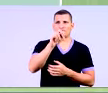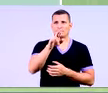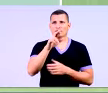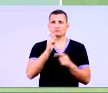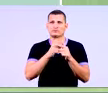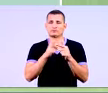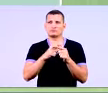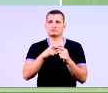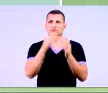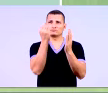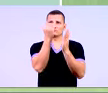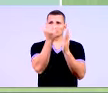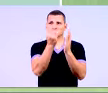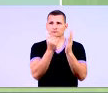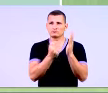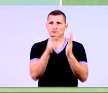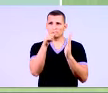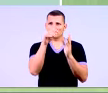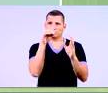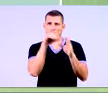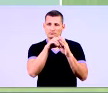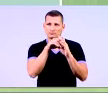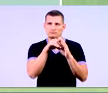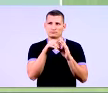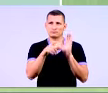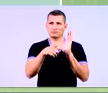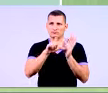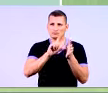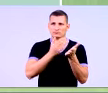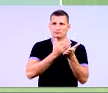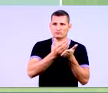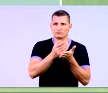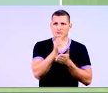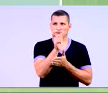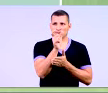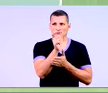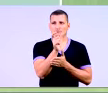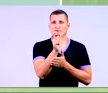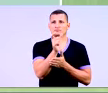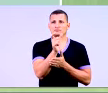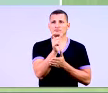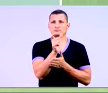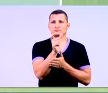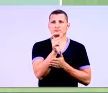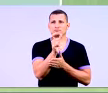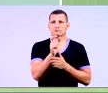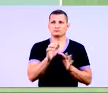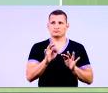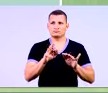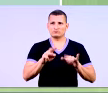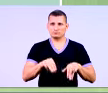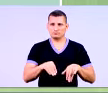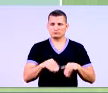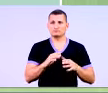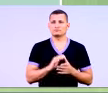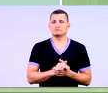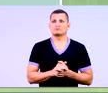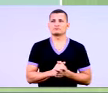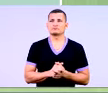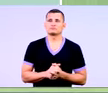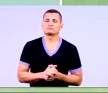declarou que as variáveis aqui dentro antes do meu início e do meu fim do algoritmo